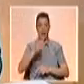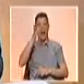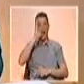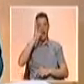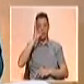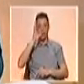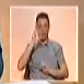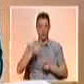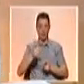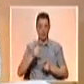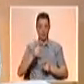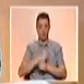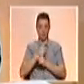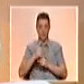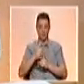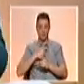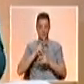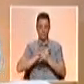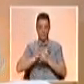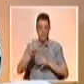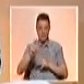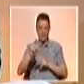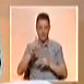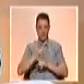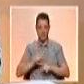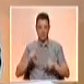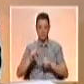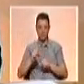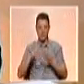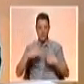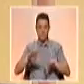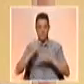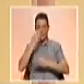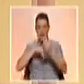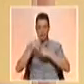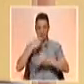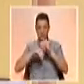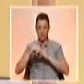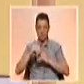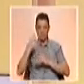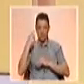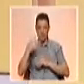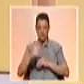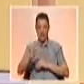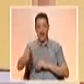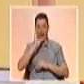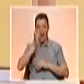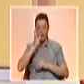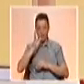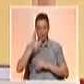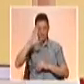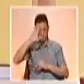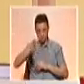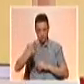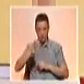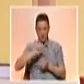nos tornar vegetarianos. Eu não sou vegetariana. Não é isso que está em causa. Ou seja, alimentos quanto mais processados, mais água gastam. Geralmente é isso,